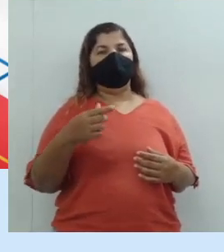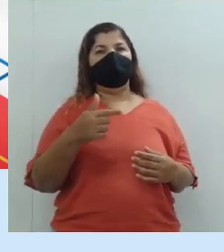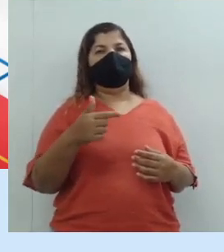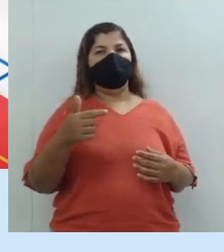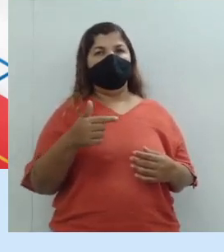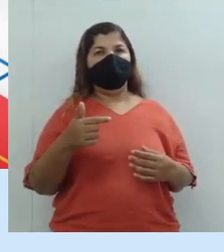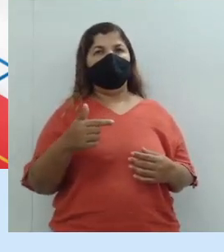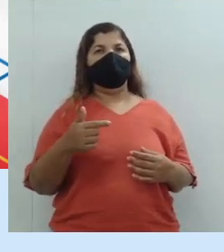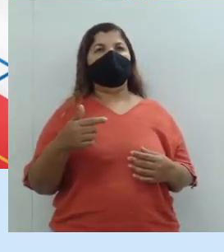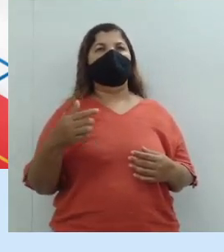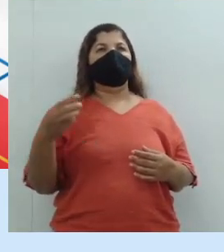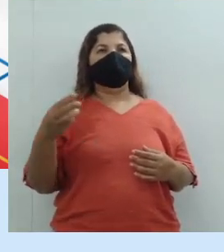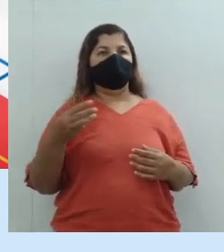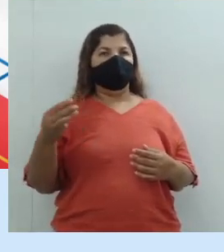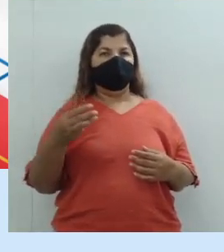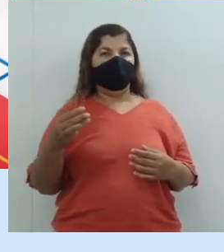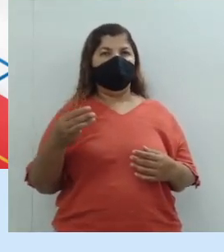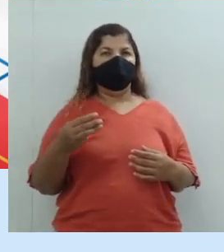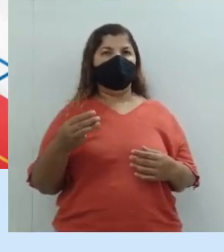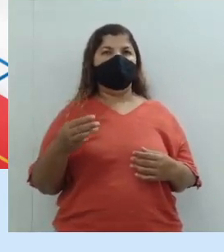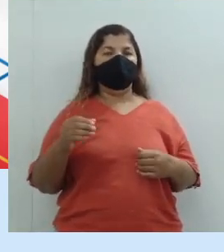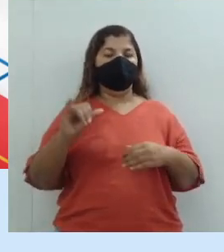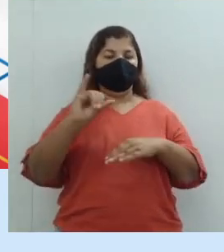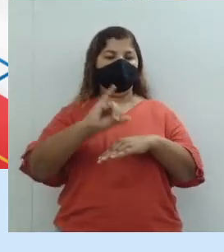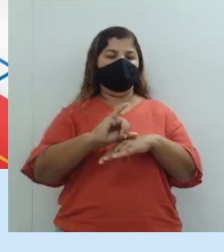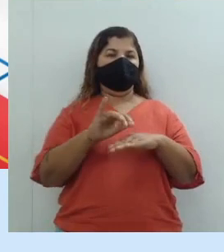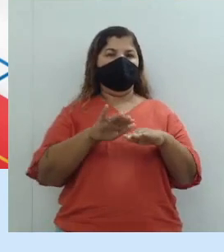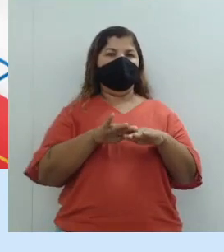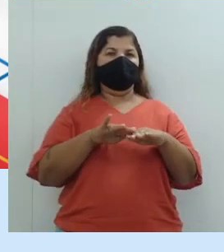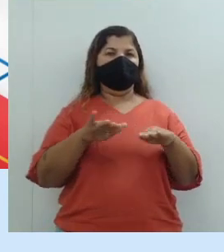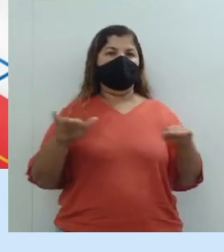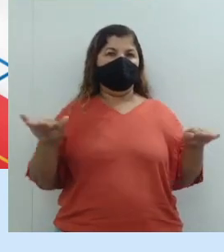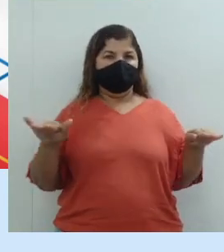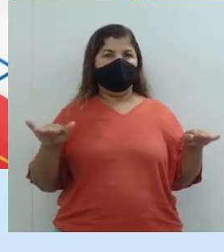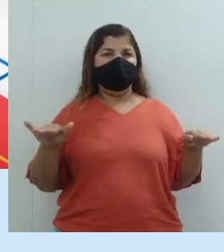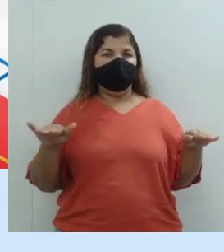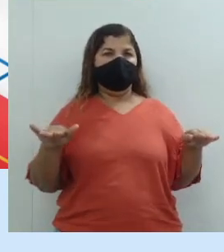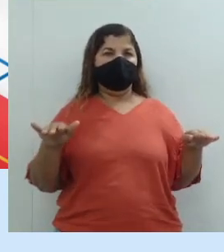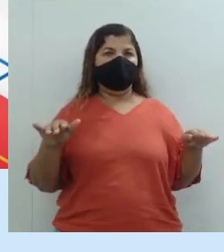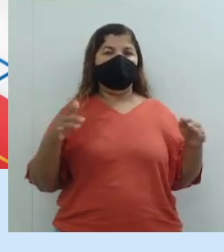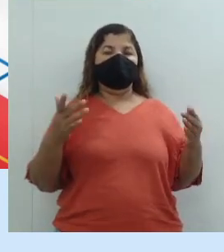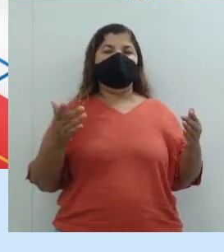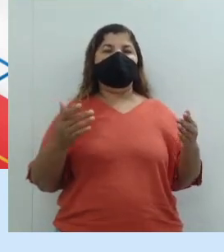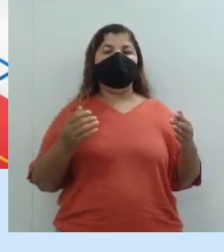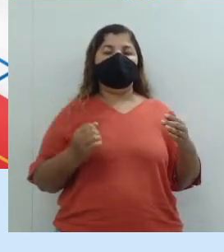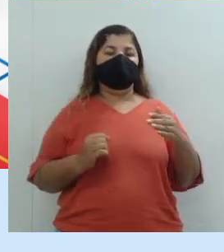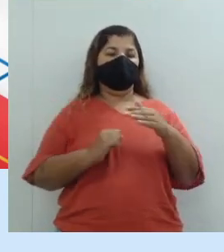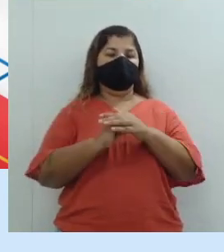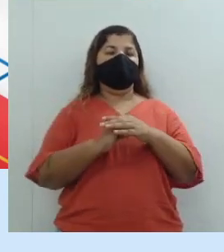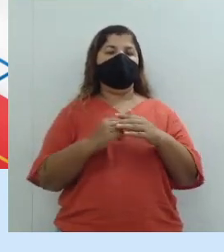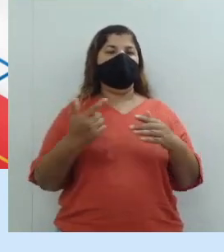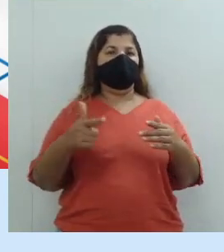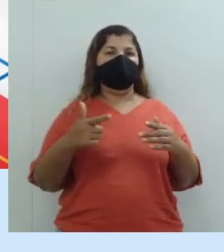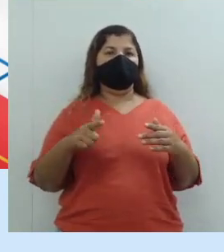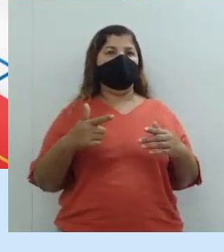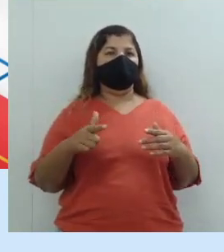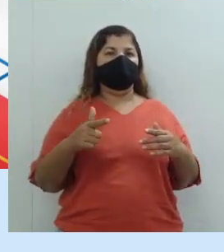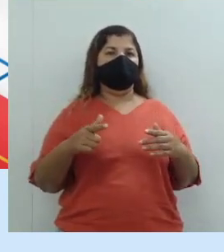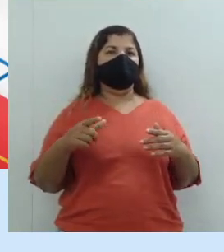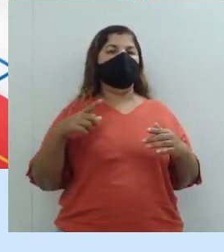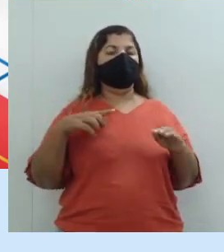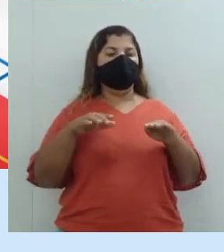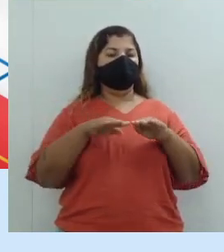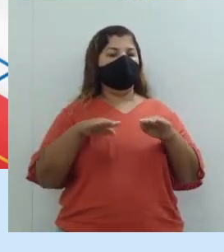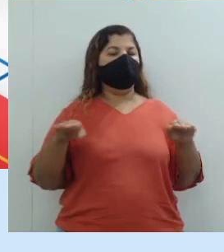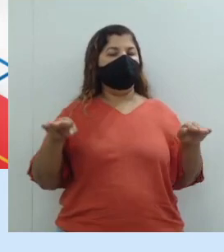kg, apoiados sobre uma superfície horizontal sem atrito. Uma força horizontal, né, de intensidade